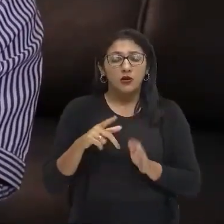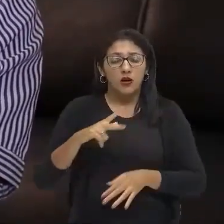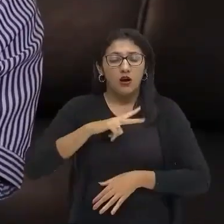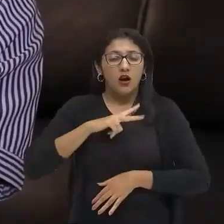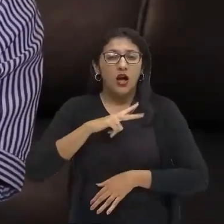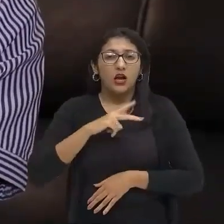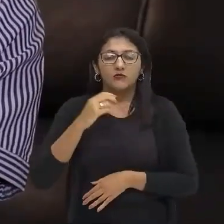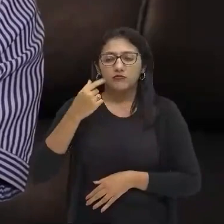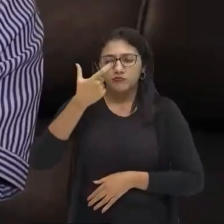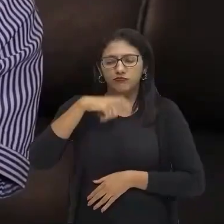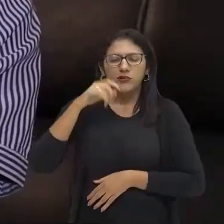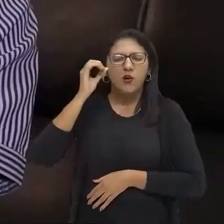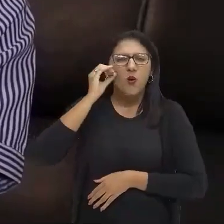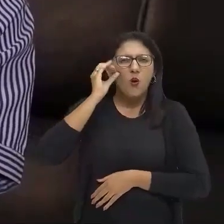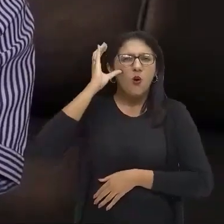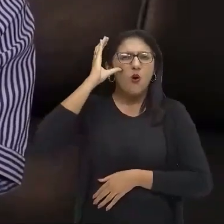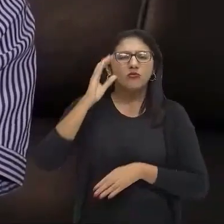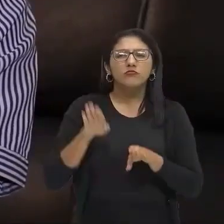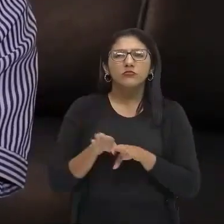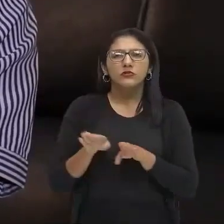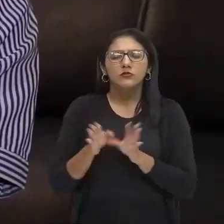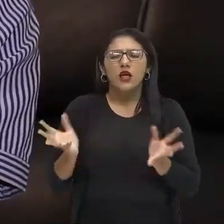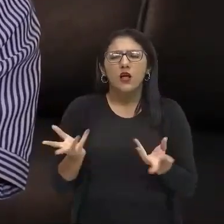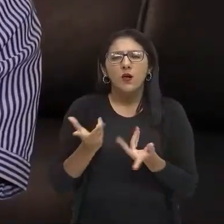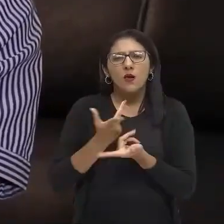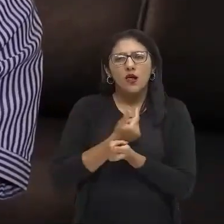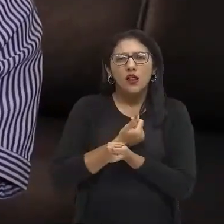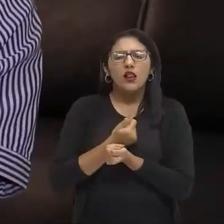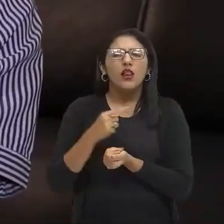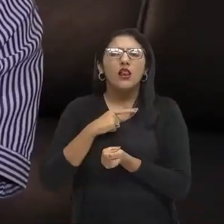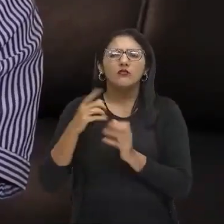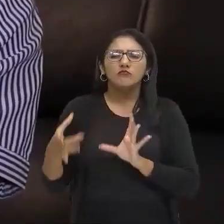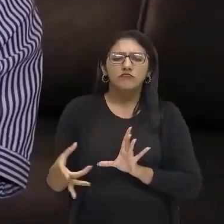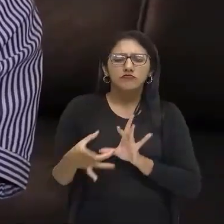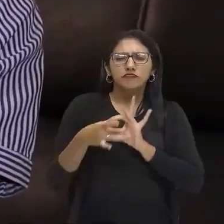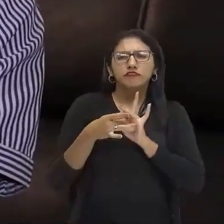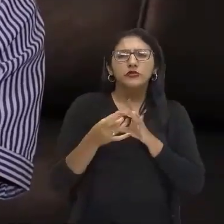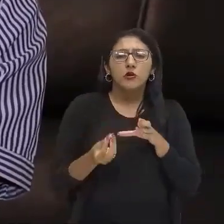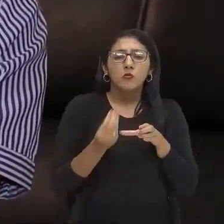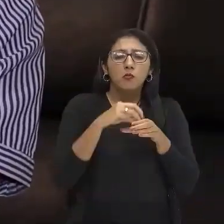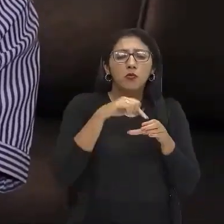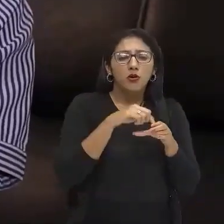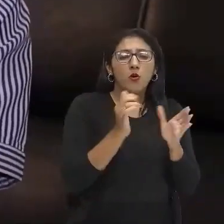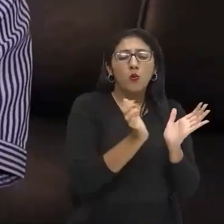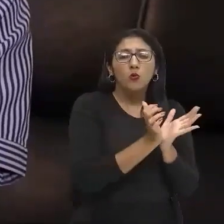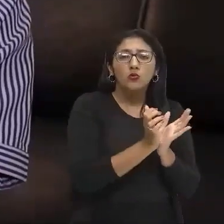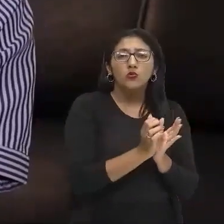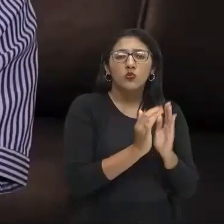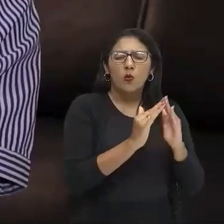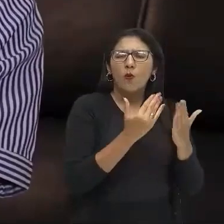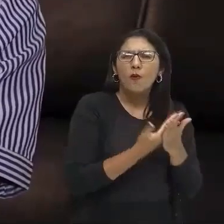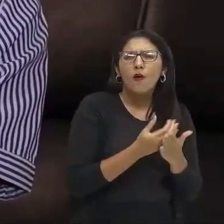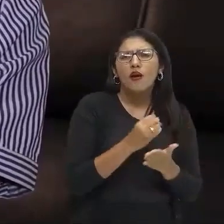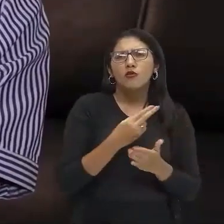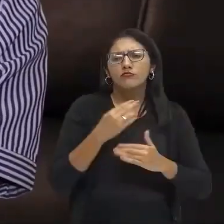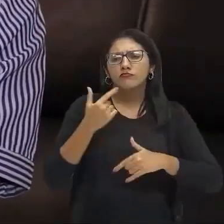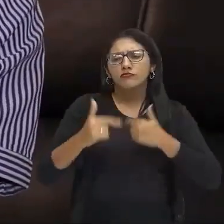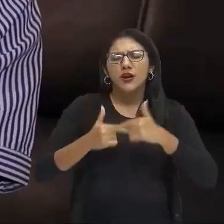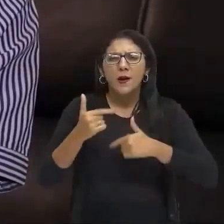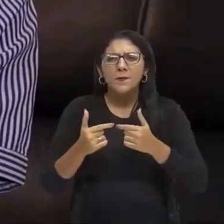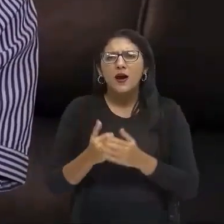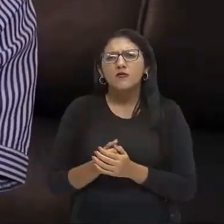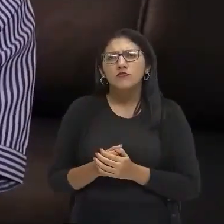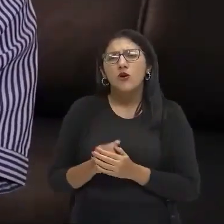seus conhecimentos, com as suas habilidades, você agrega dentro de algum grupo, seja escola, seja trabalho,